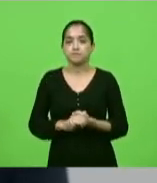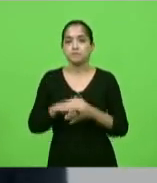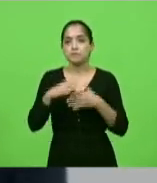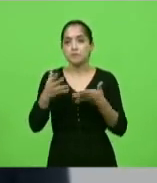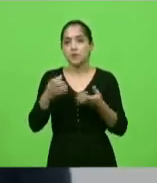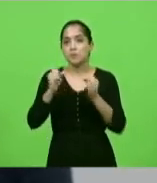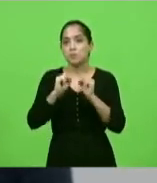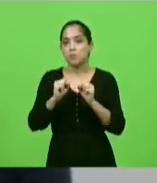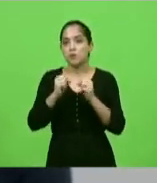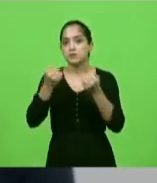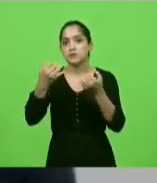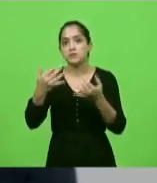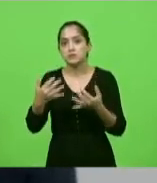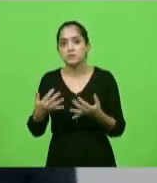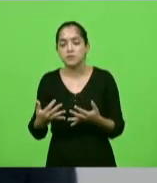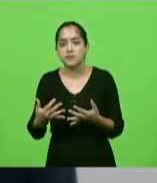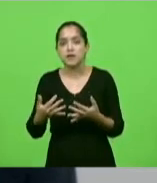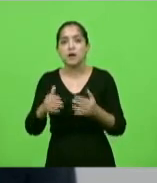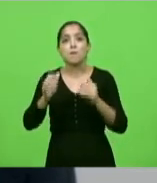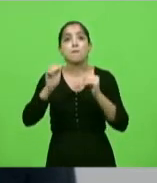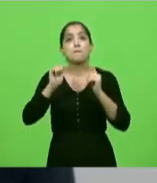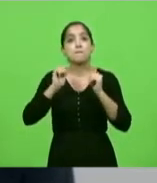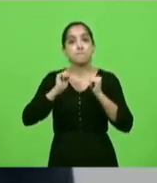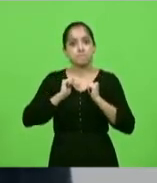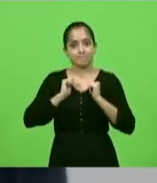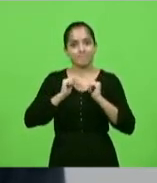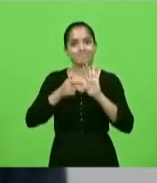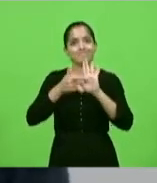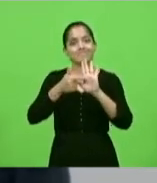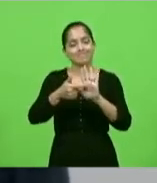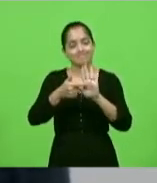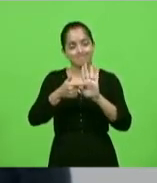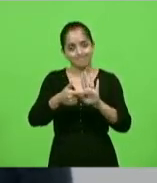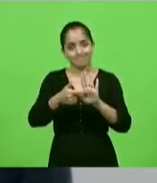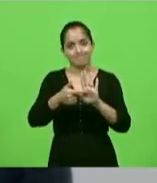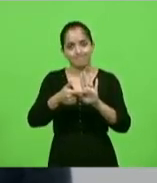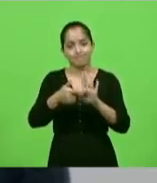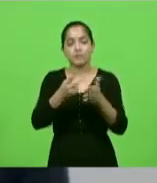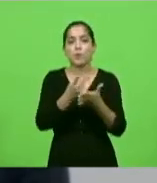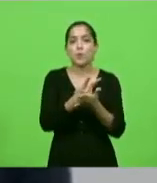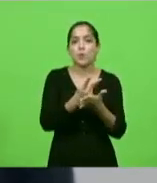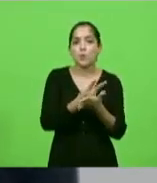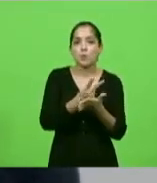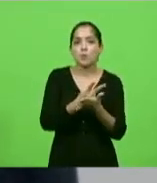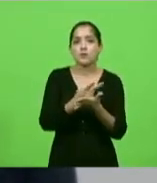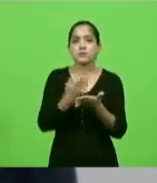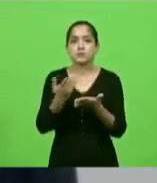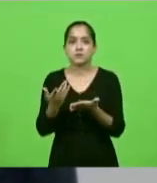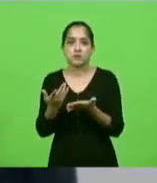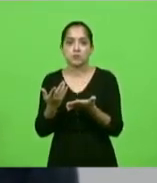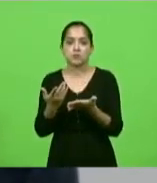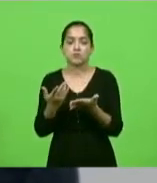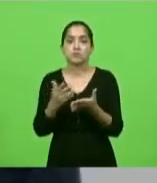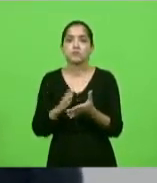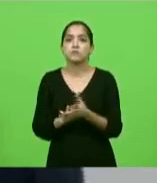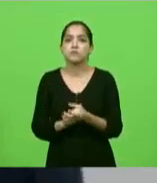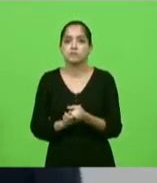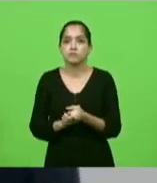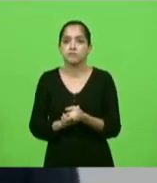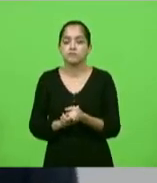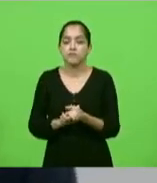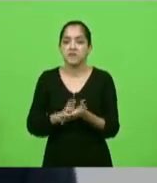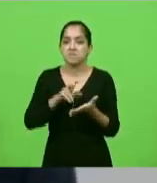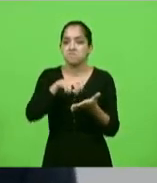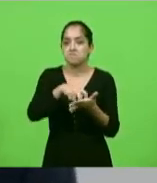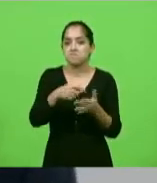então, que a sobredita omissão se revelaria como uma infração meio, que de toda sorte é